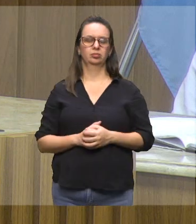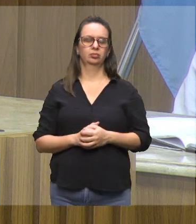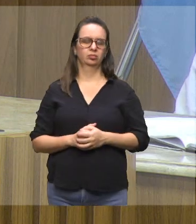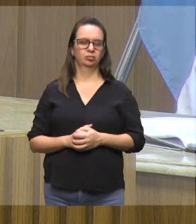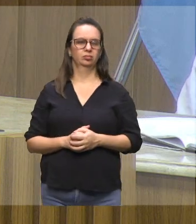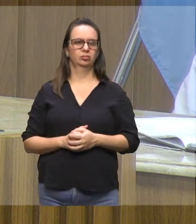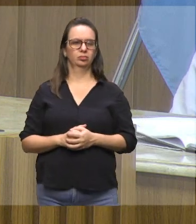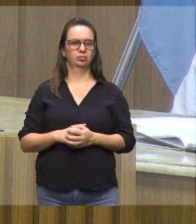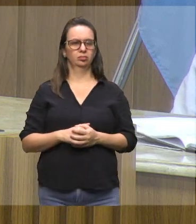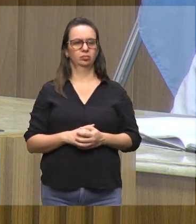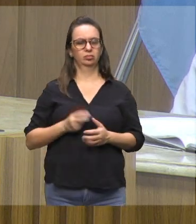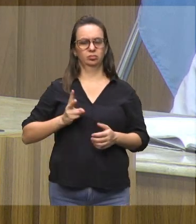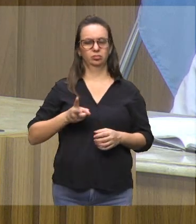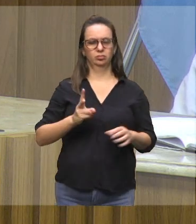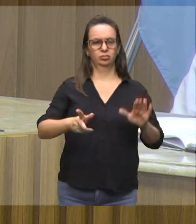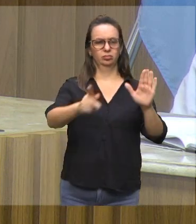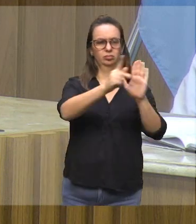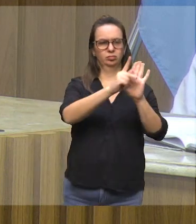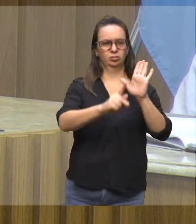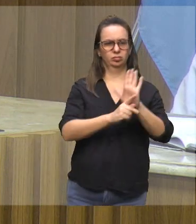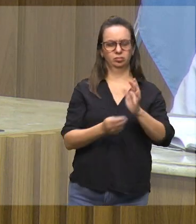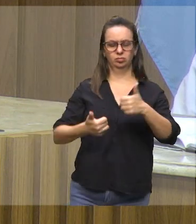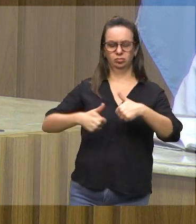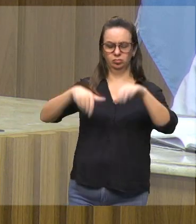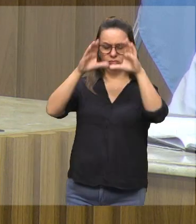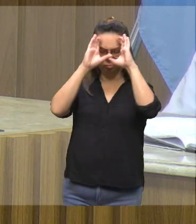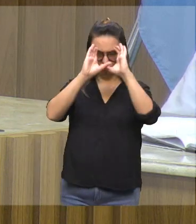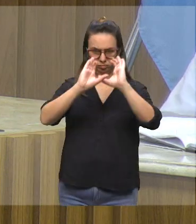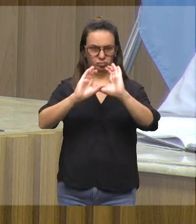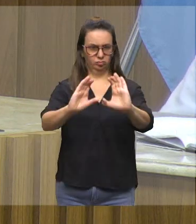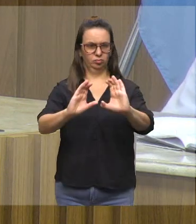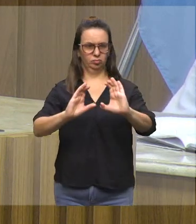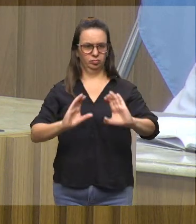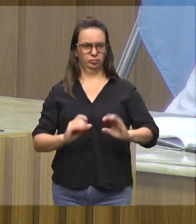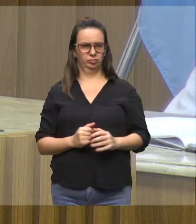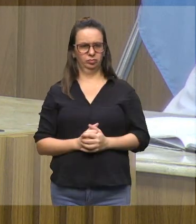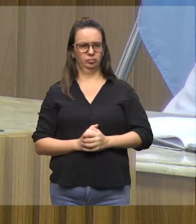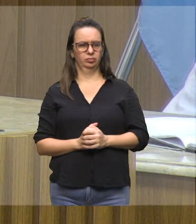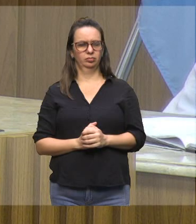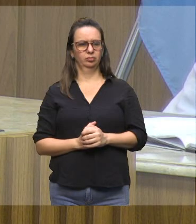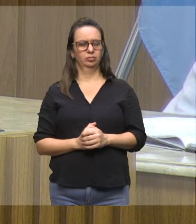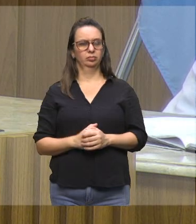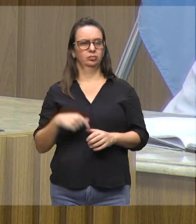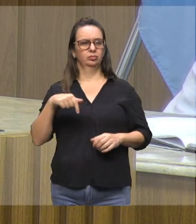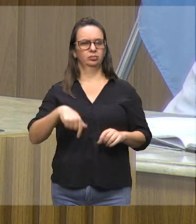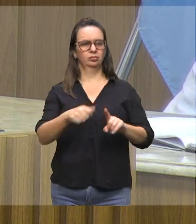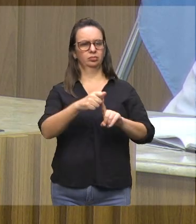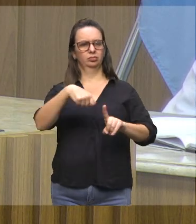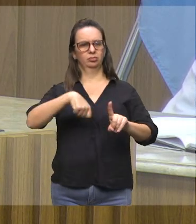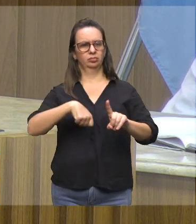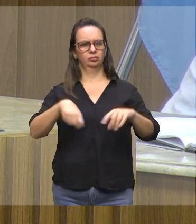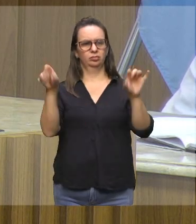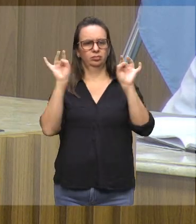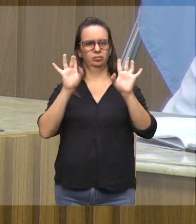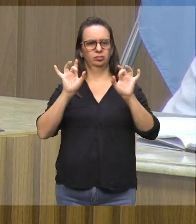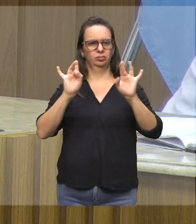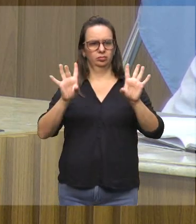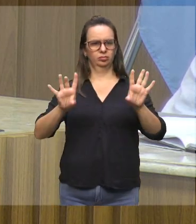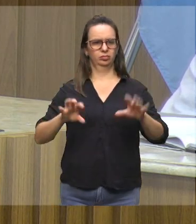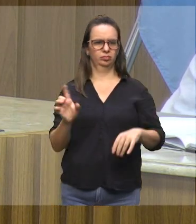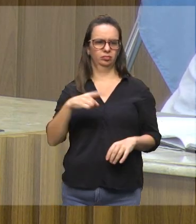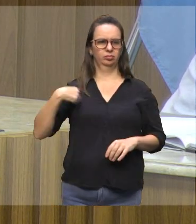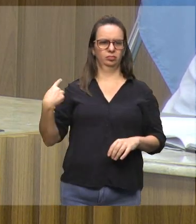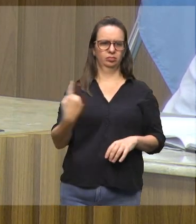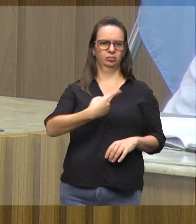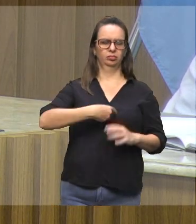sejam sempre executados e colocados em prática. E esse mês, em especial, nós